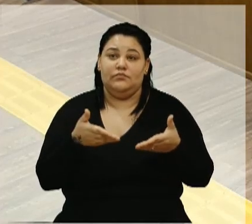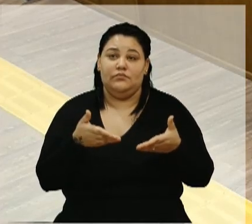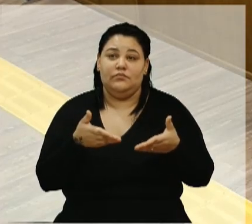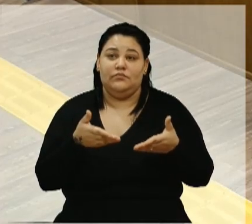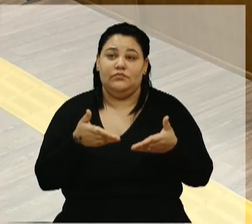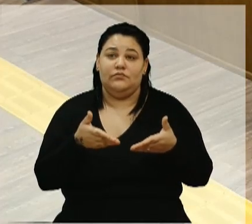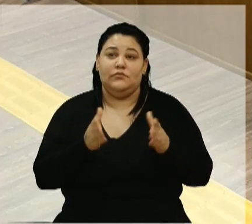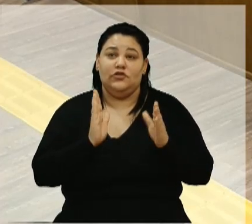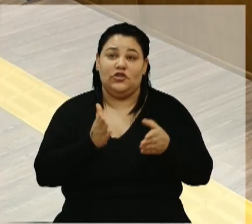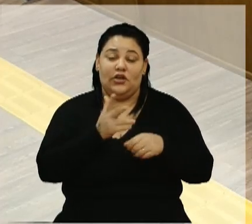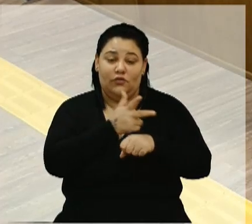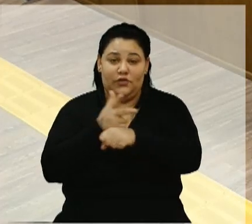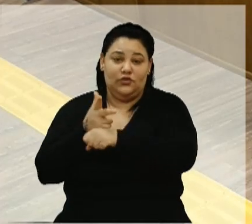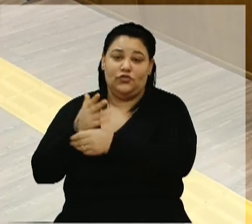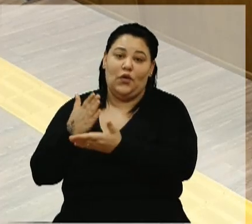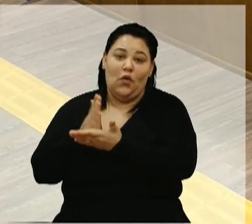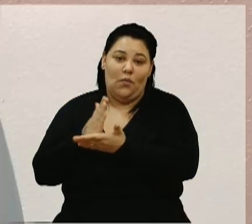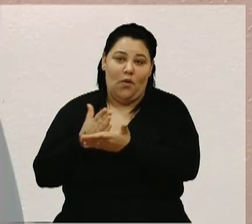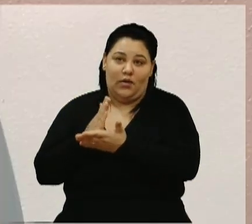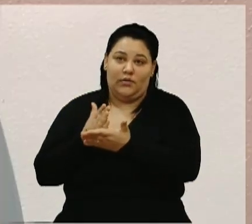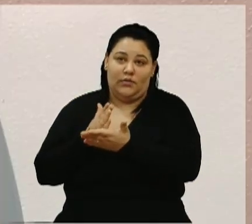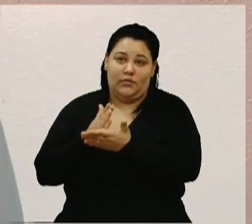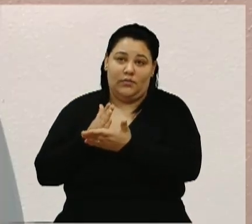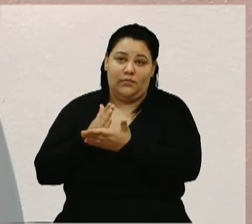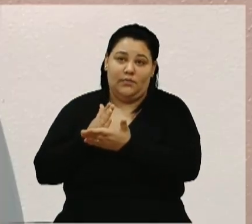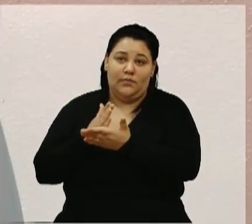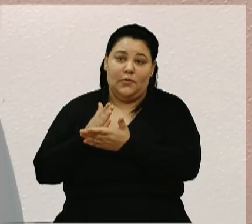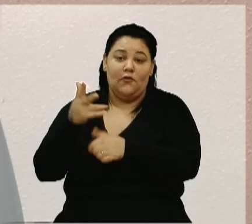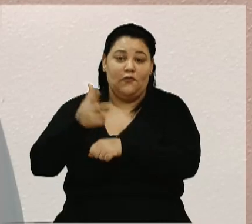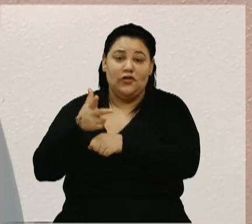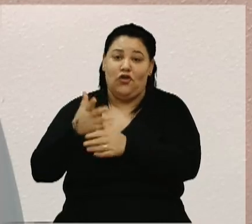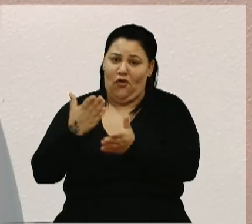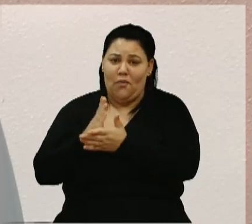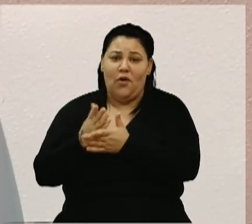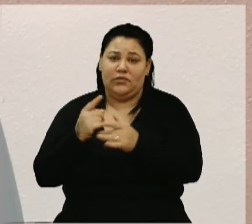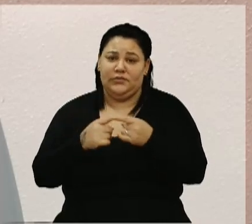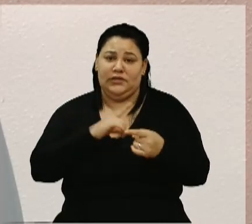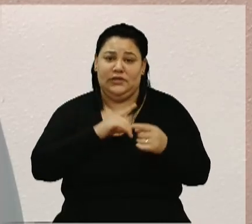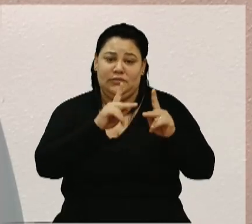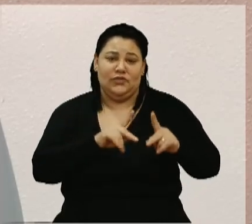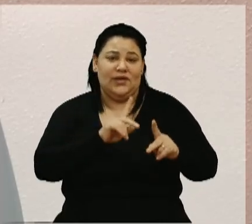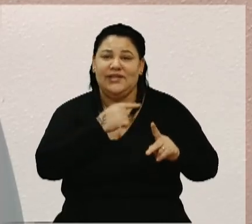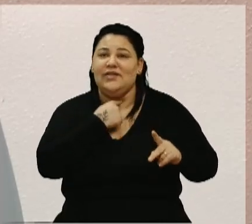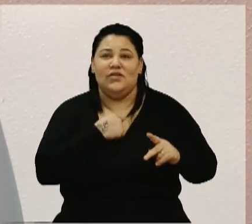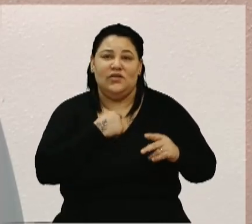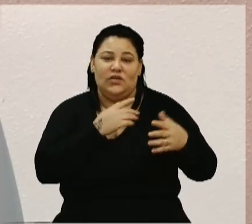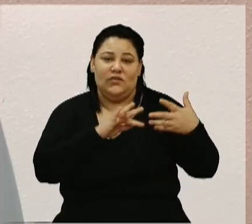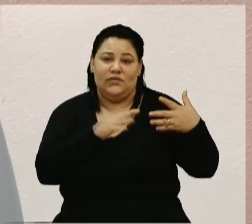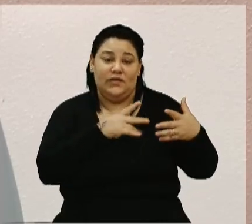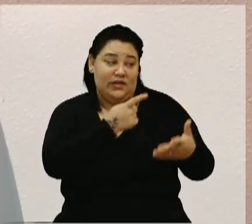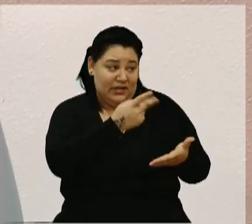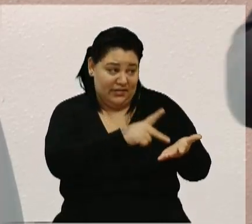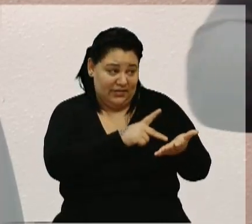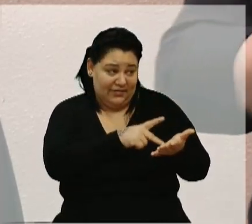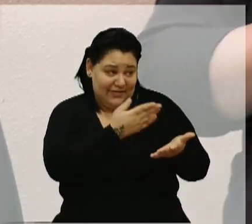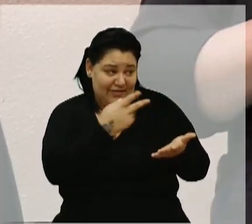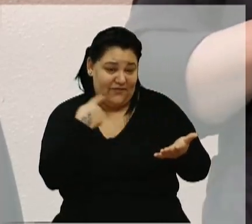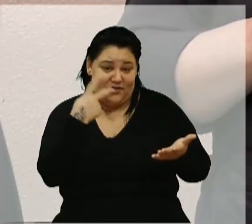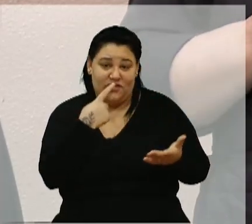já que o videozinho incomoda, né? O vídeo incomoda, pelo jeito, porque tem muita gente que não gosta da transparência, né, vereadora Rose? Então agora